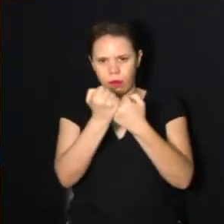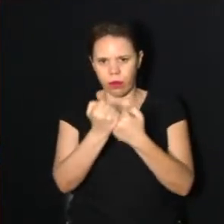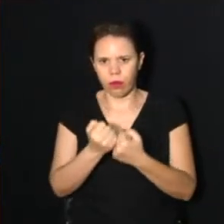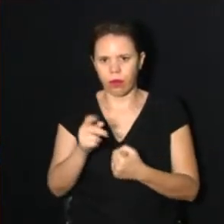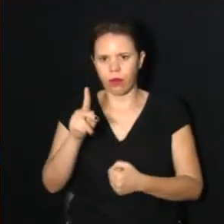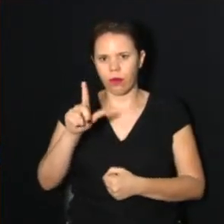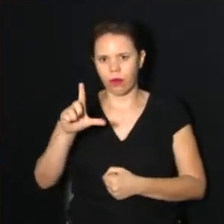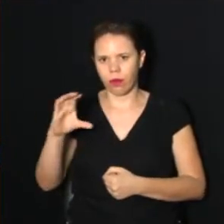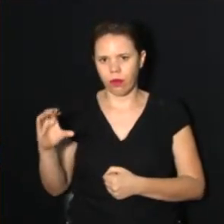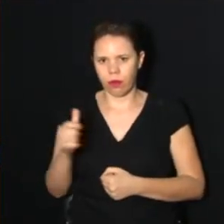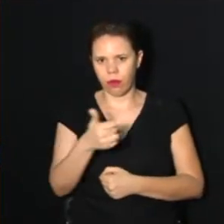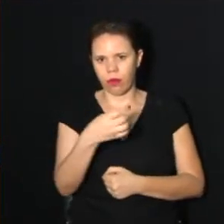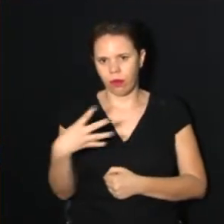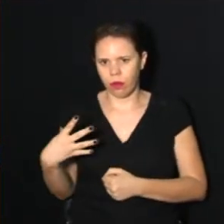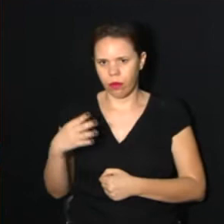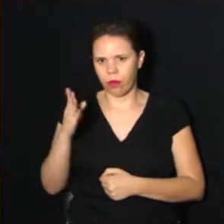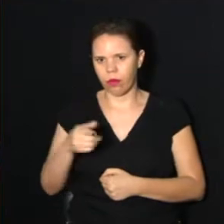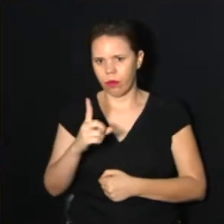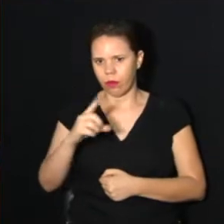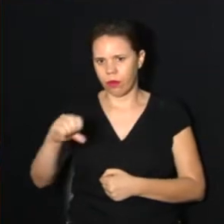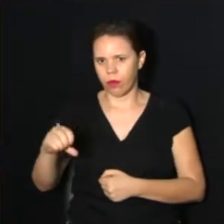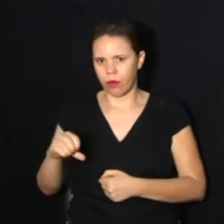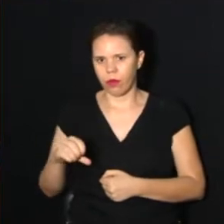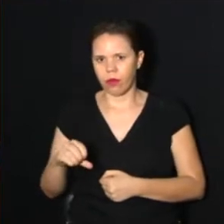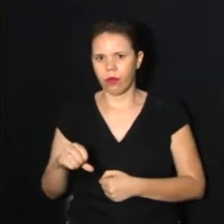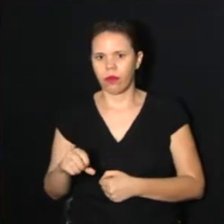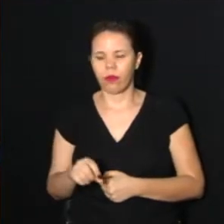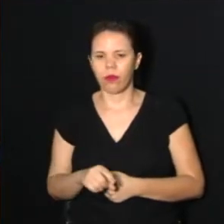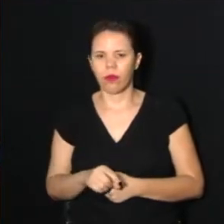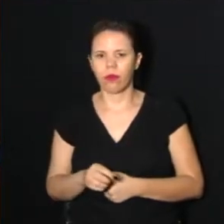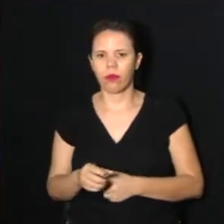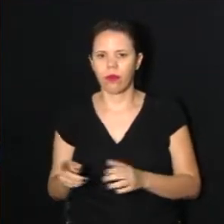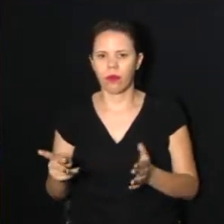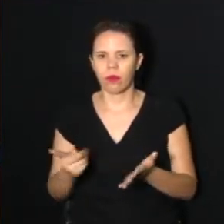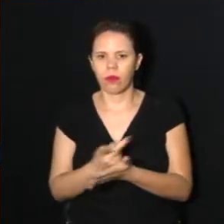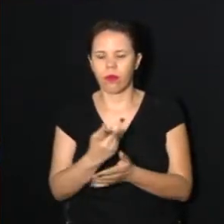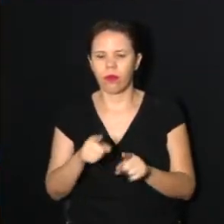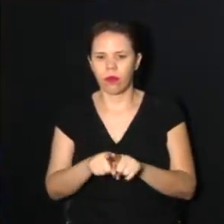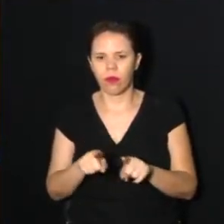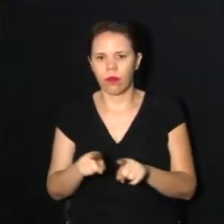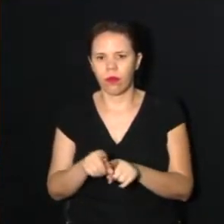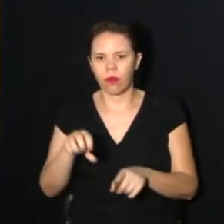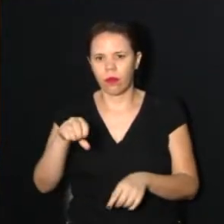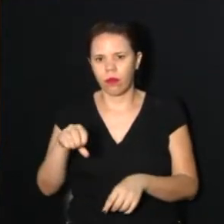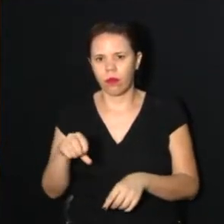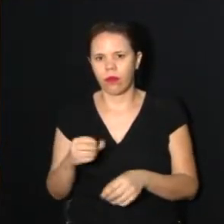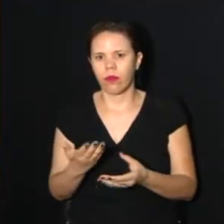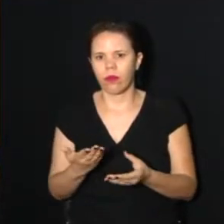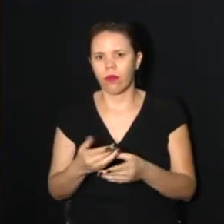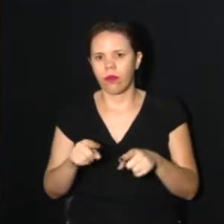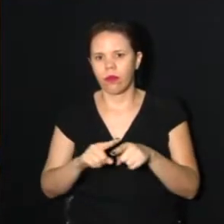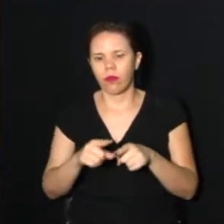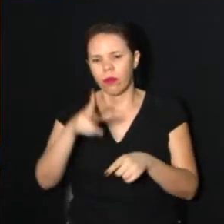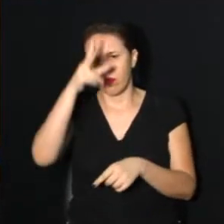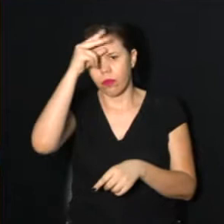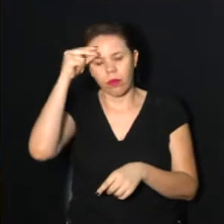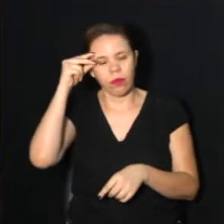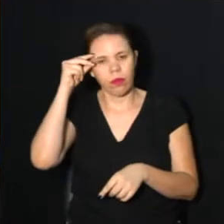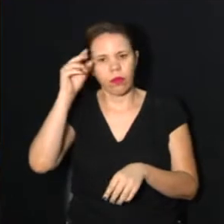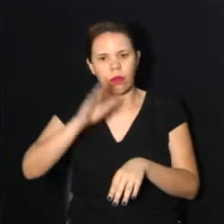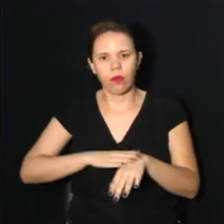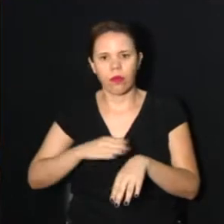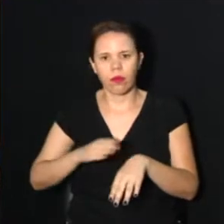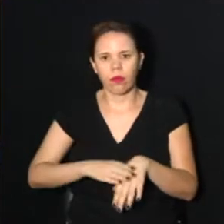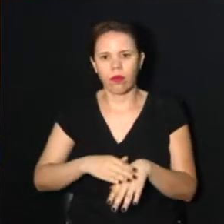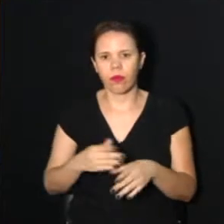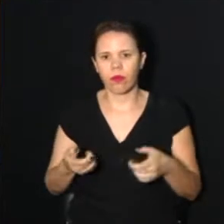PLC 14/2019 e à emenda modificativa de folhas 9, processo 229/514, de autoria do prefeito municipal, que